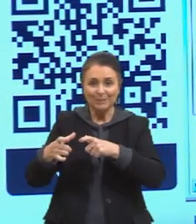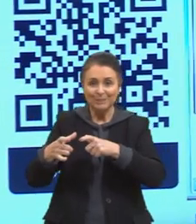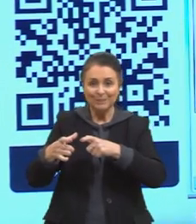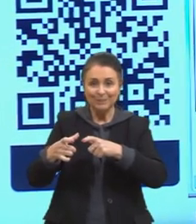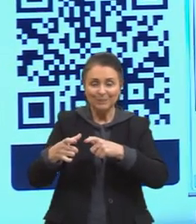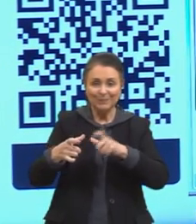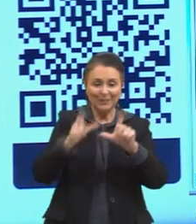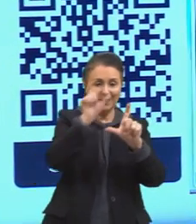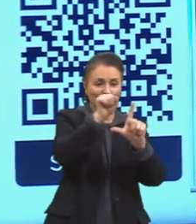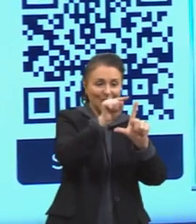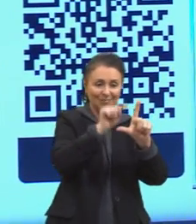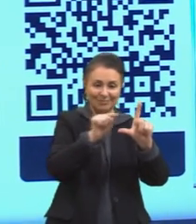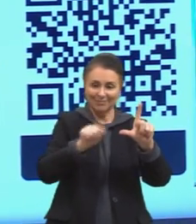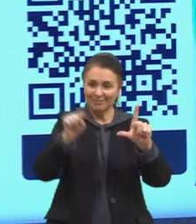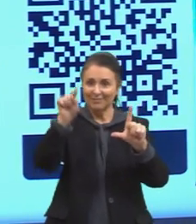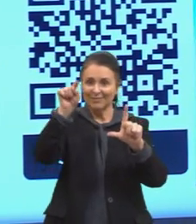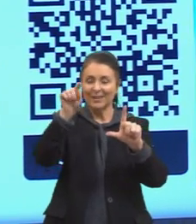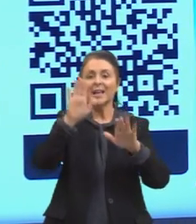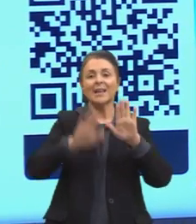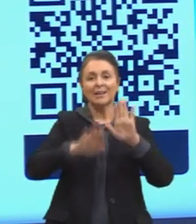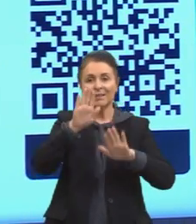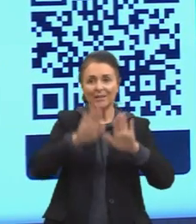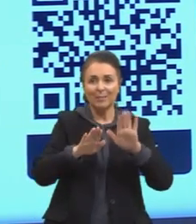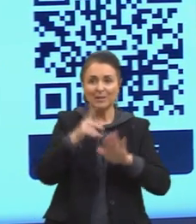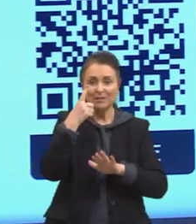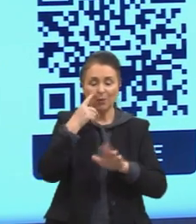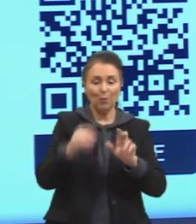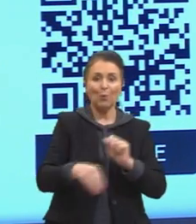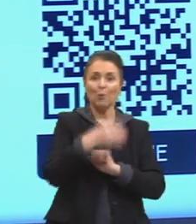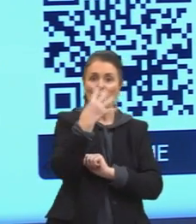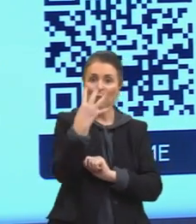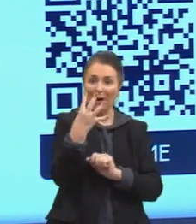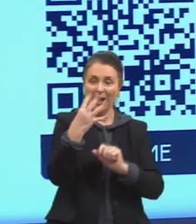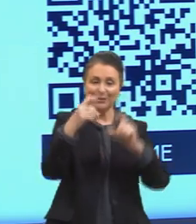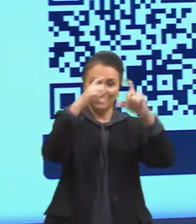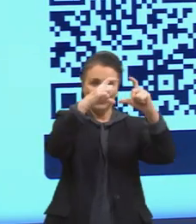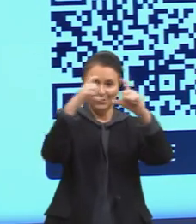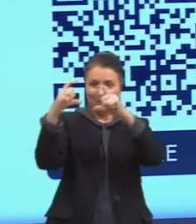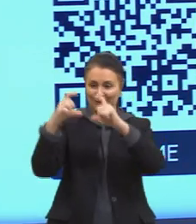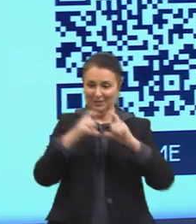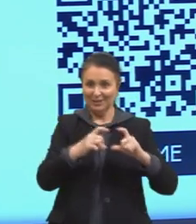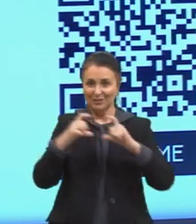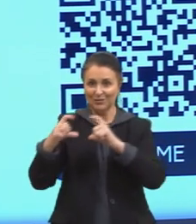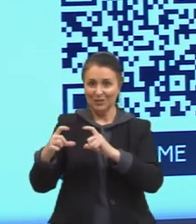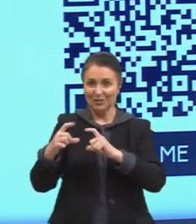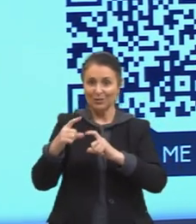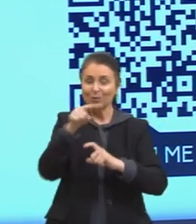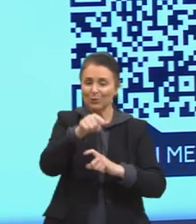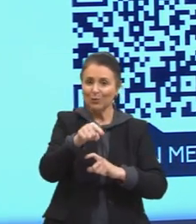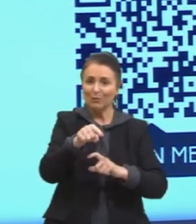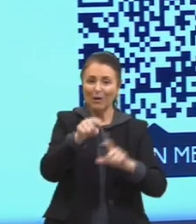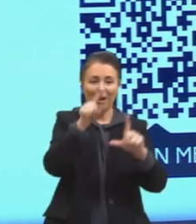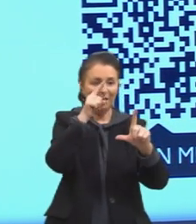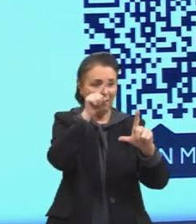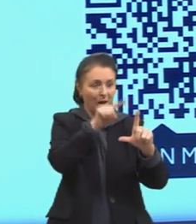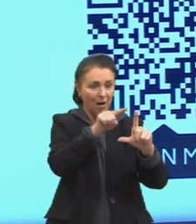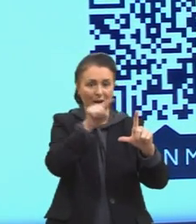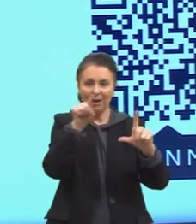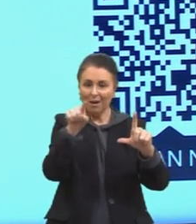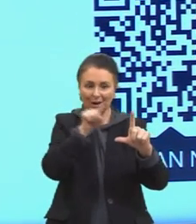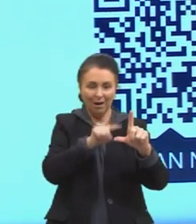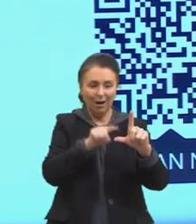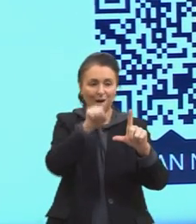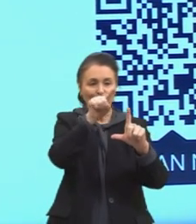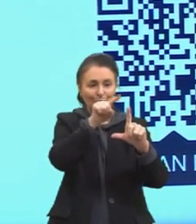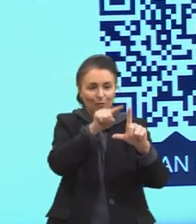tá então vocês olhando lá essas são é 4 situações diferentes tá aqui de novo a gente tem ele no ponto